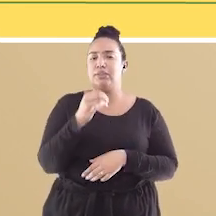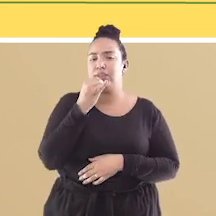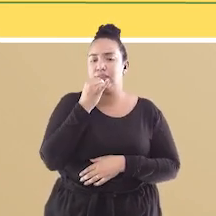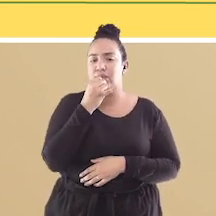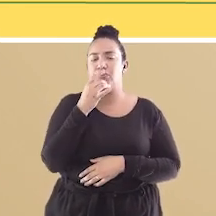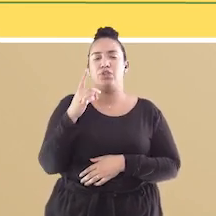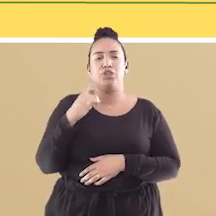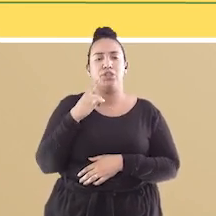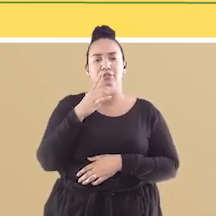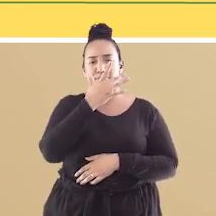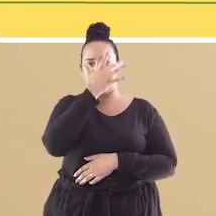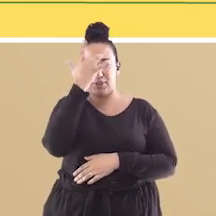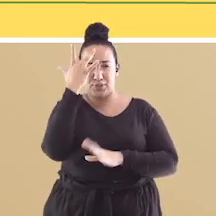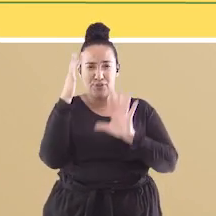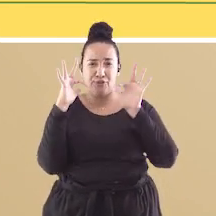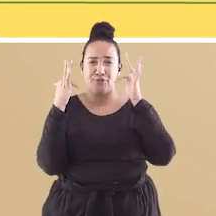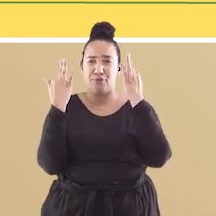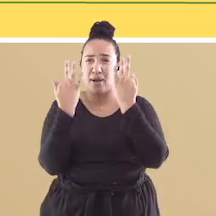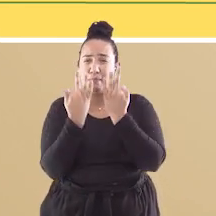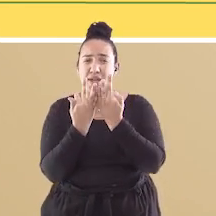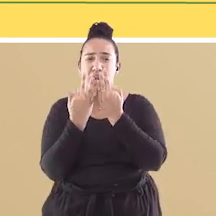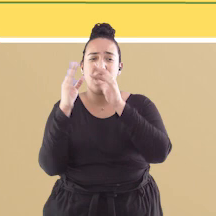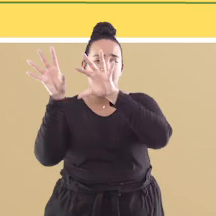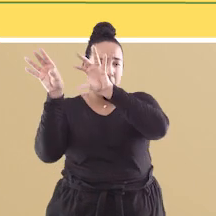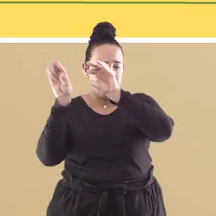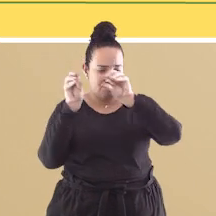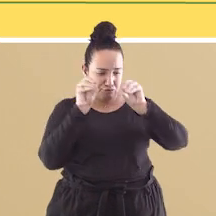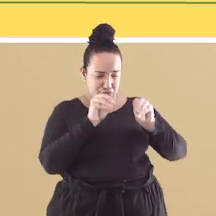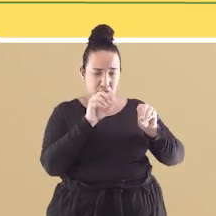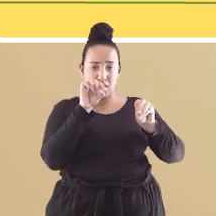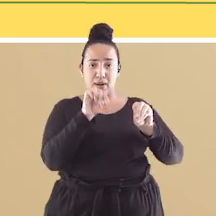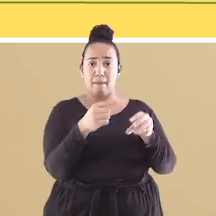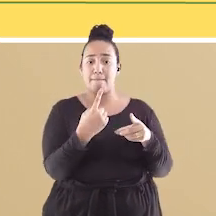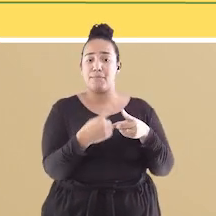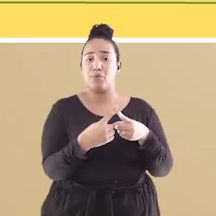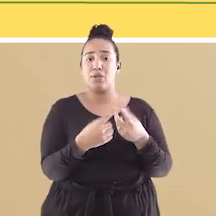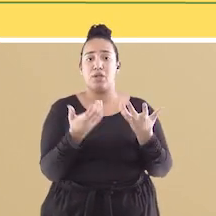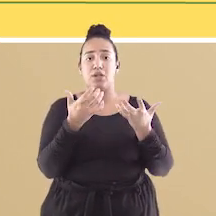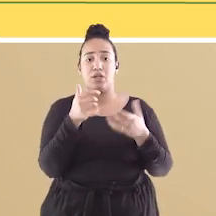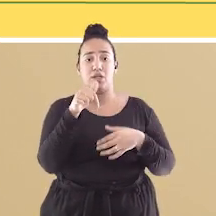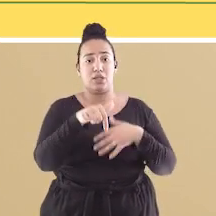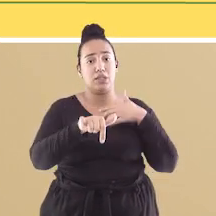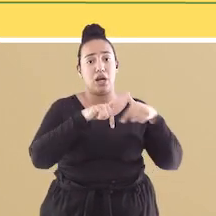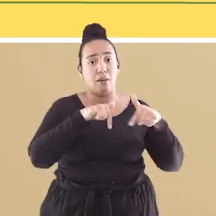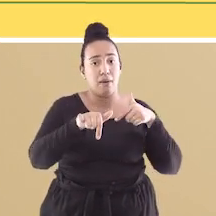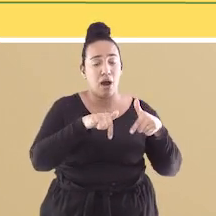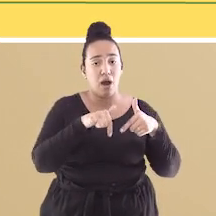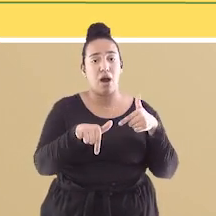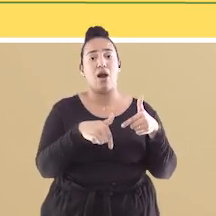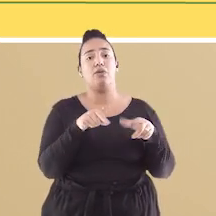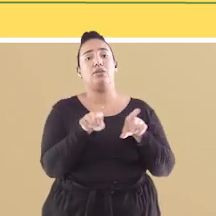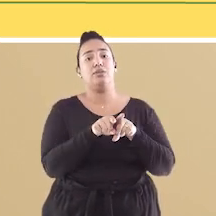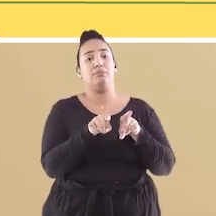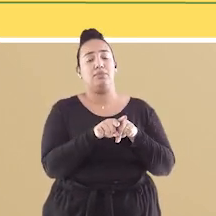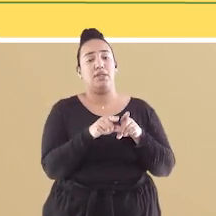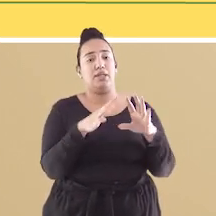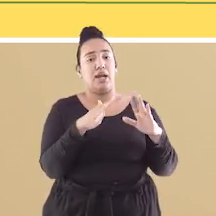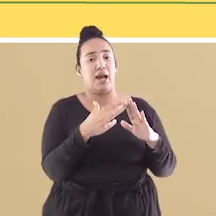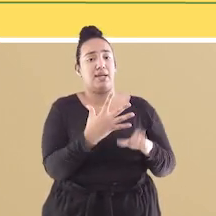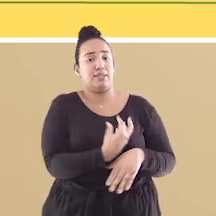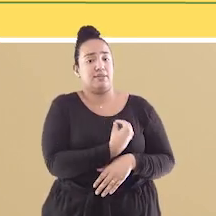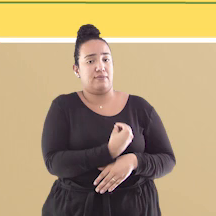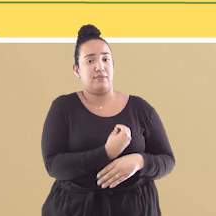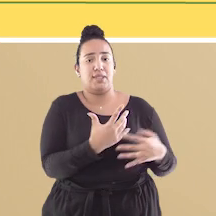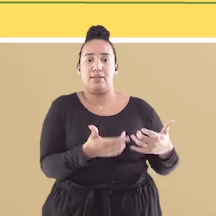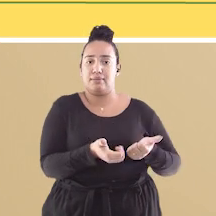grandes levas de famílias e de indivíduos, impulsionados a migrarem para as cidades em busca de trabalho